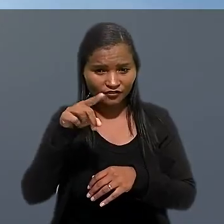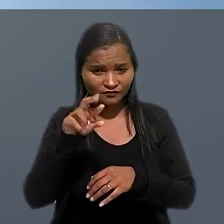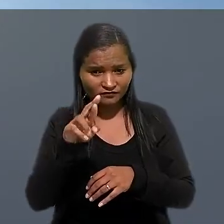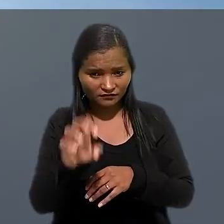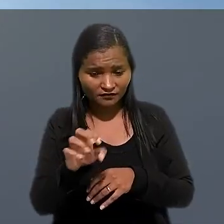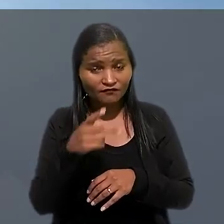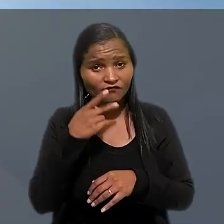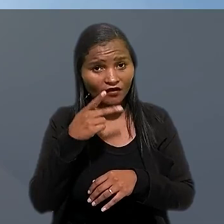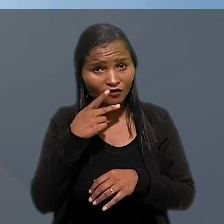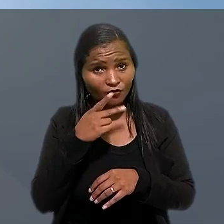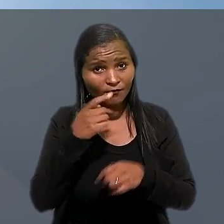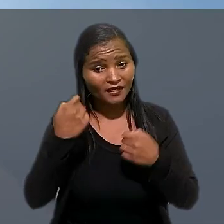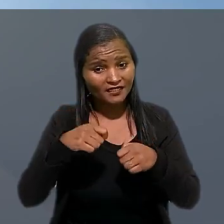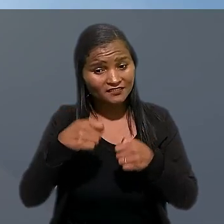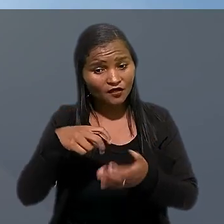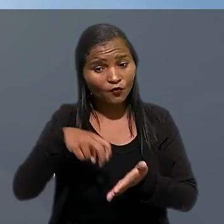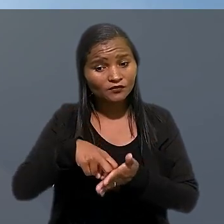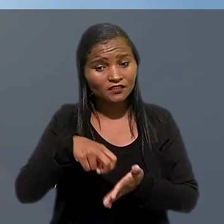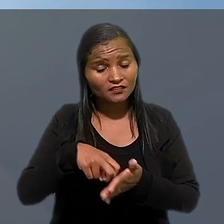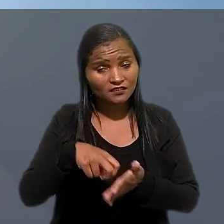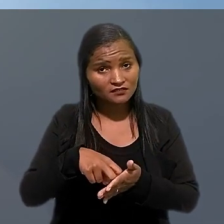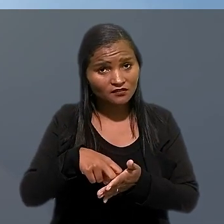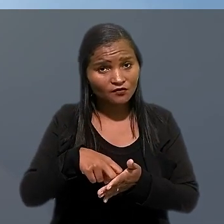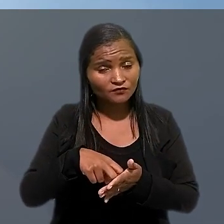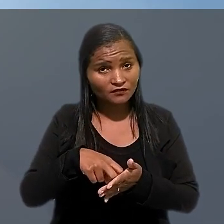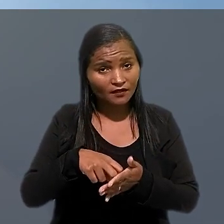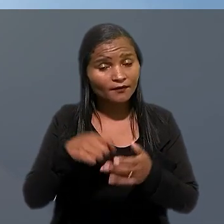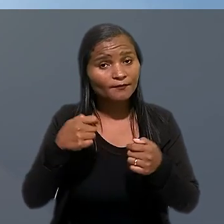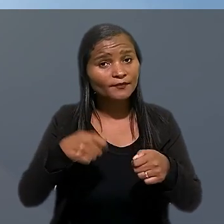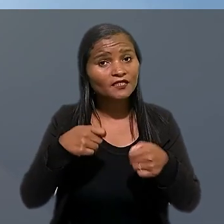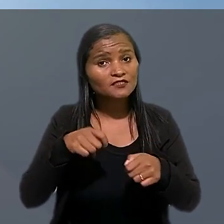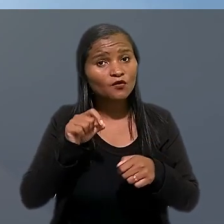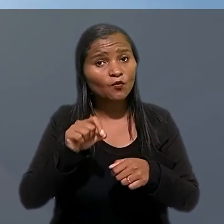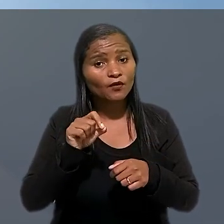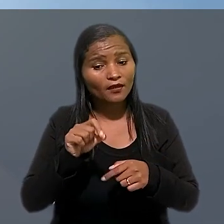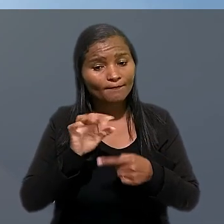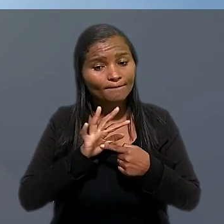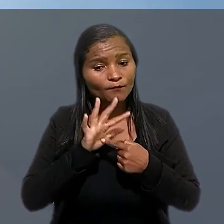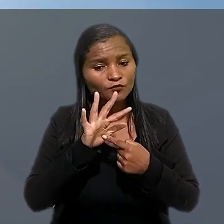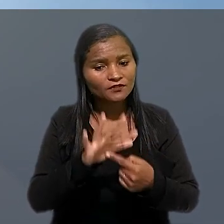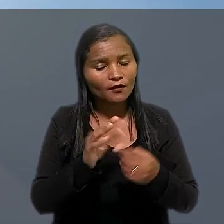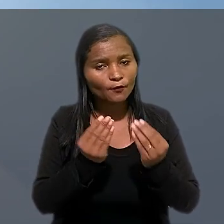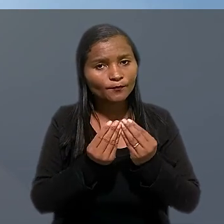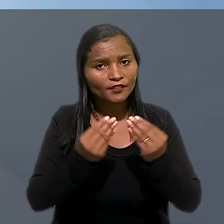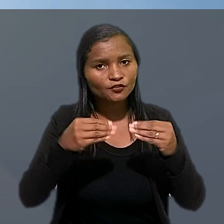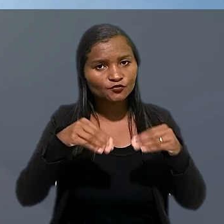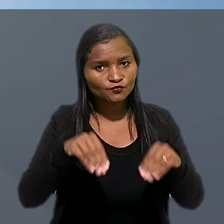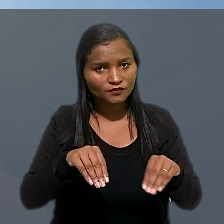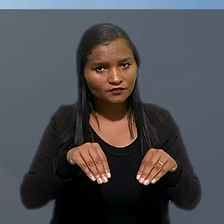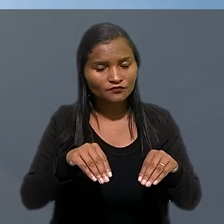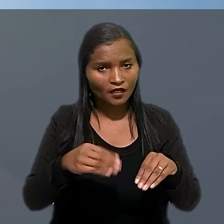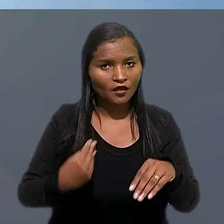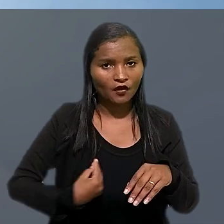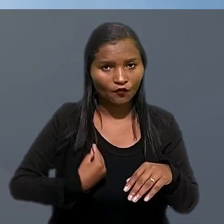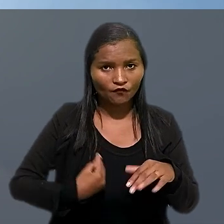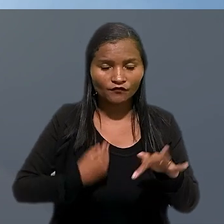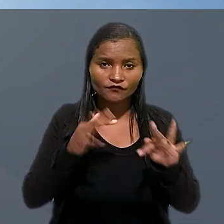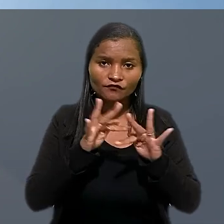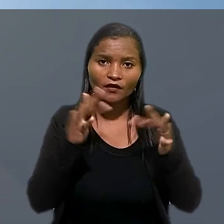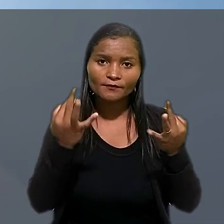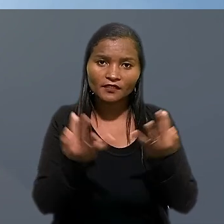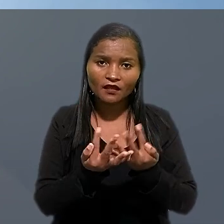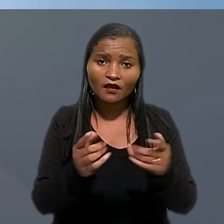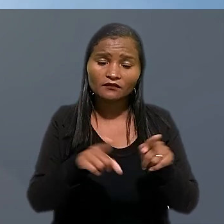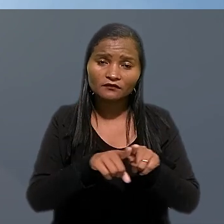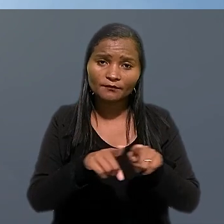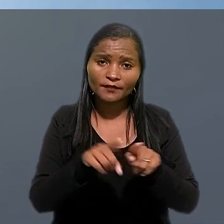destacou que, para haver condenação nesses casos, é imprescindível ficar demonstrado prejuízo ao convívio familiar